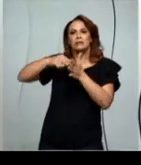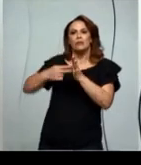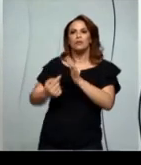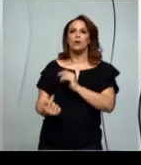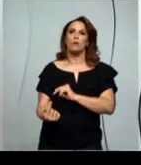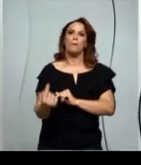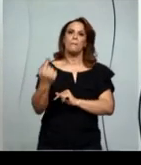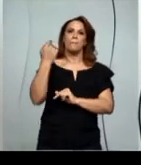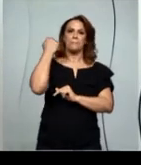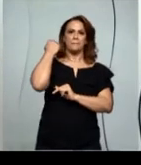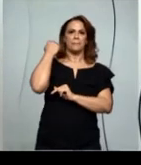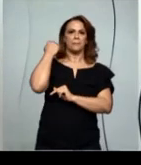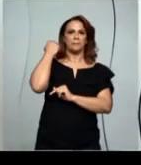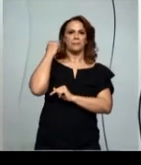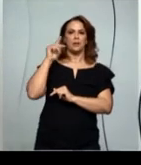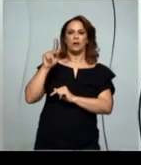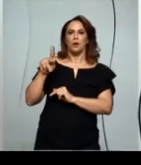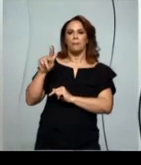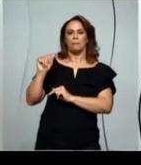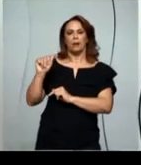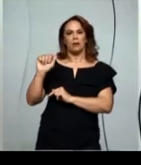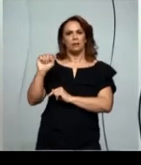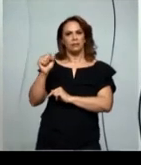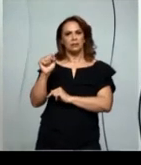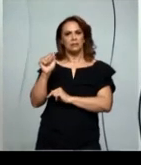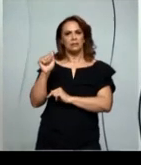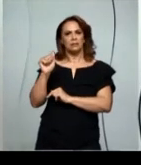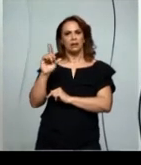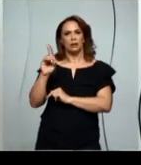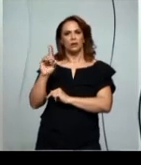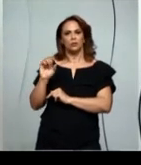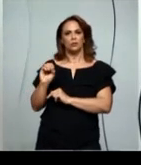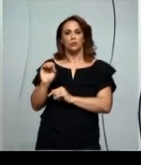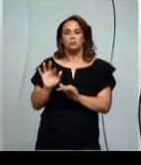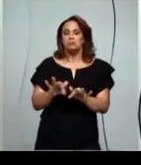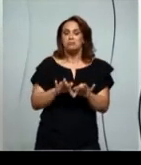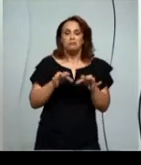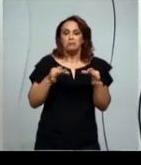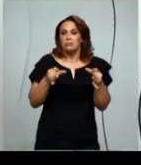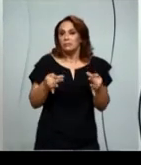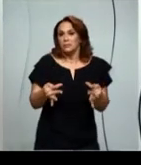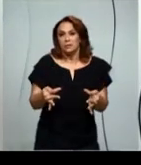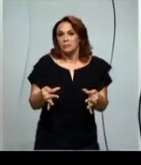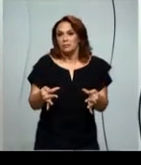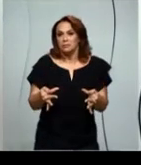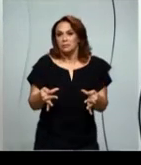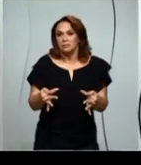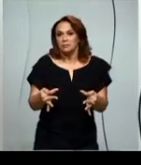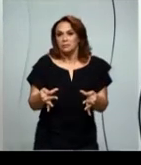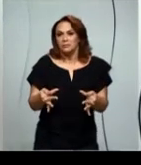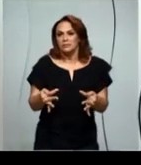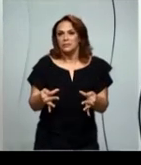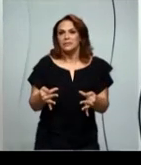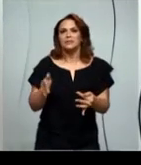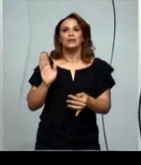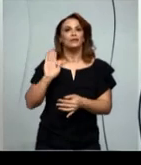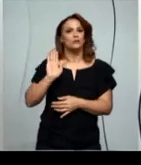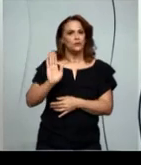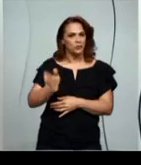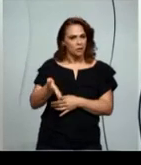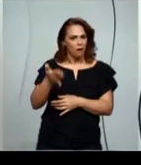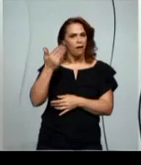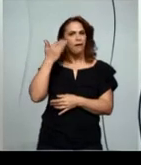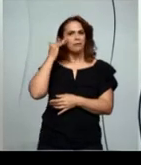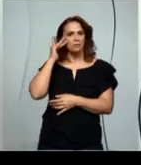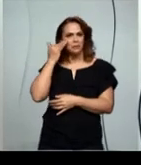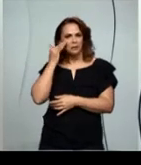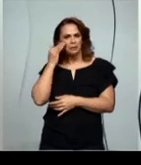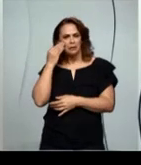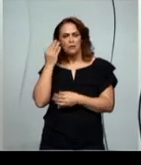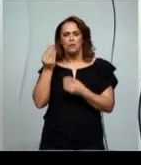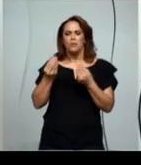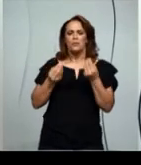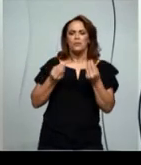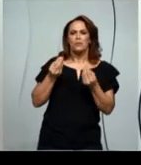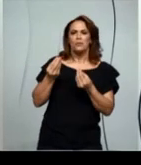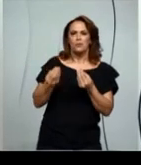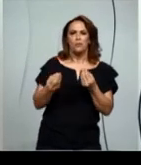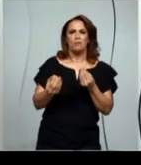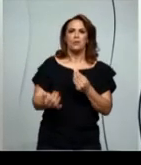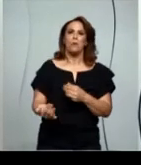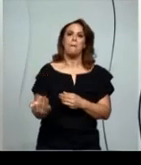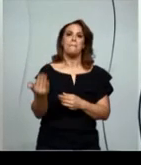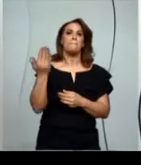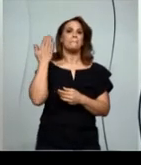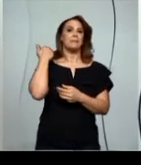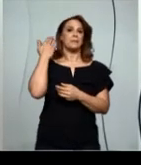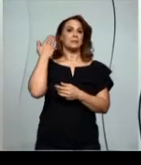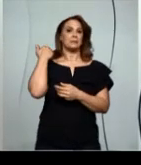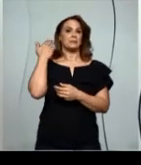passado simples. Então, é isso que está acontecendo. Então, agora você teve uma noção de como que é esse tempo passado num texto. Então, agora a